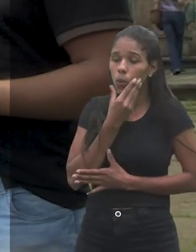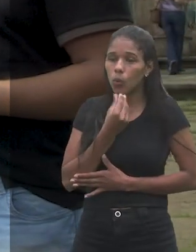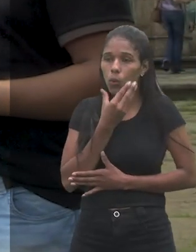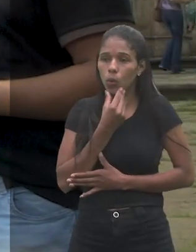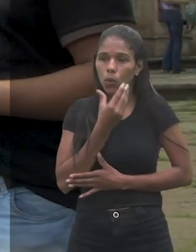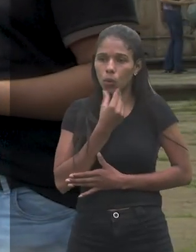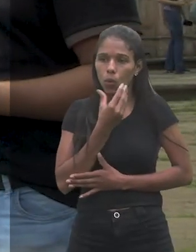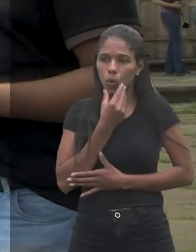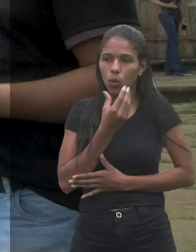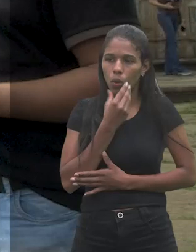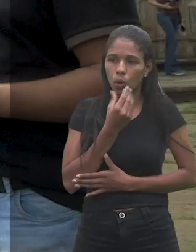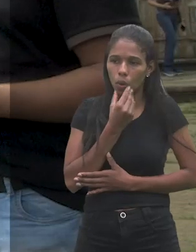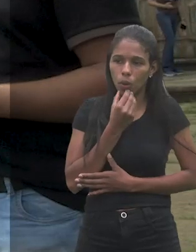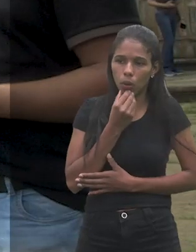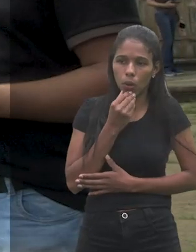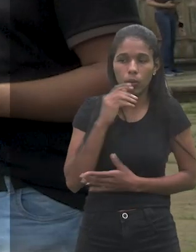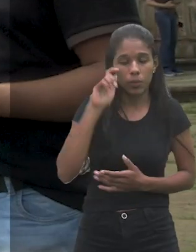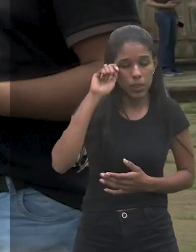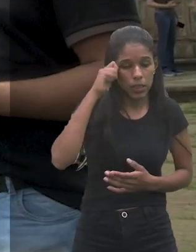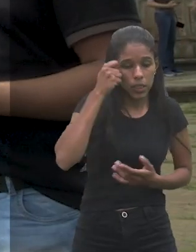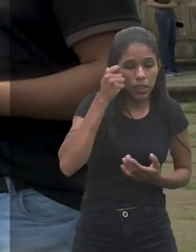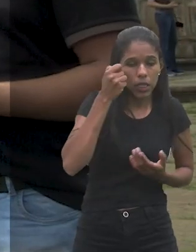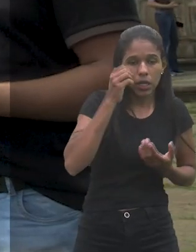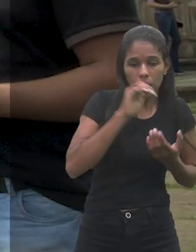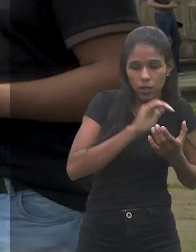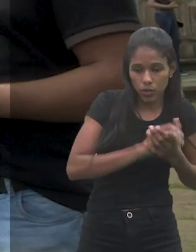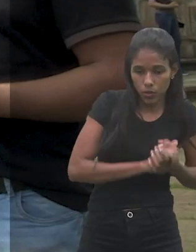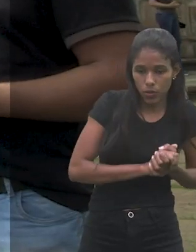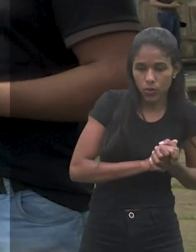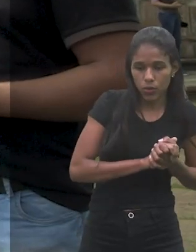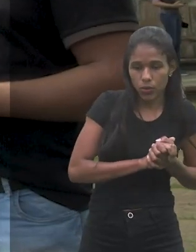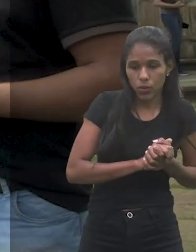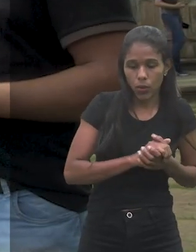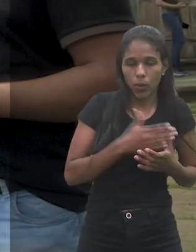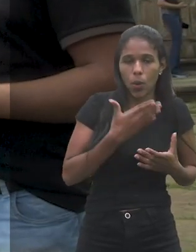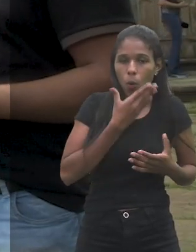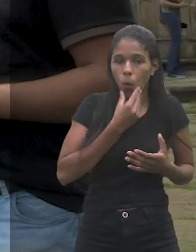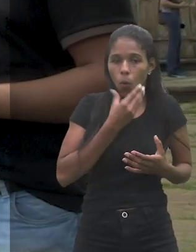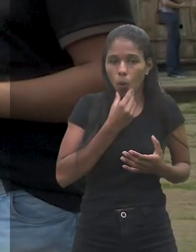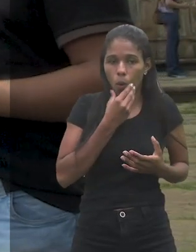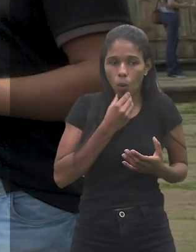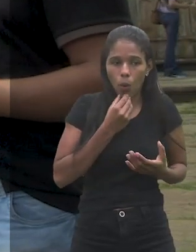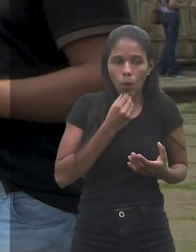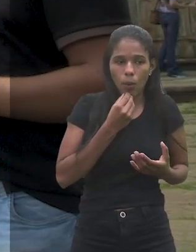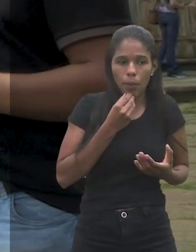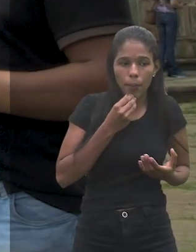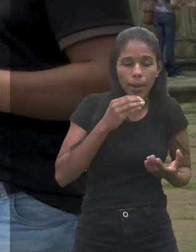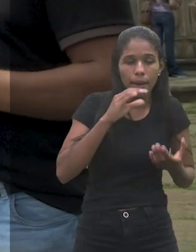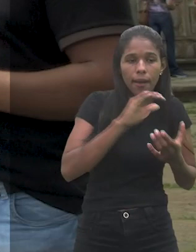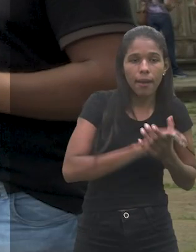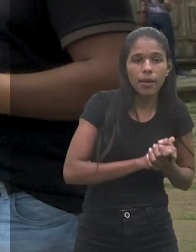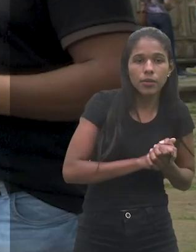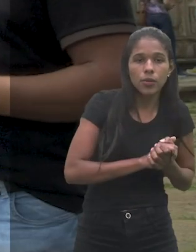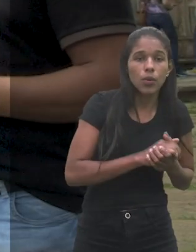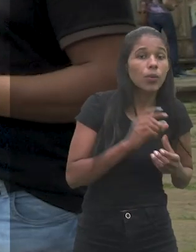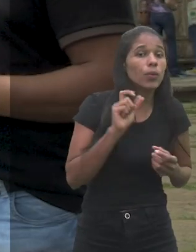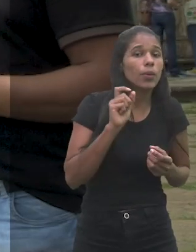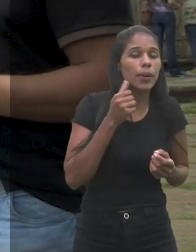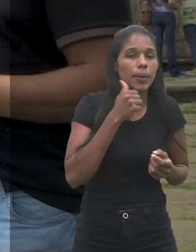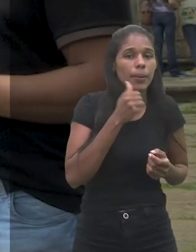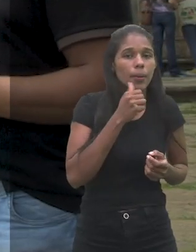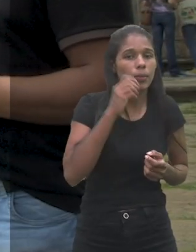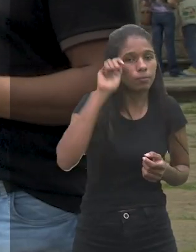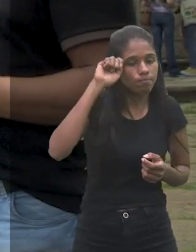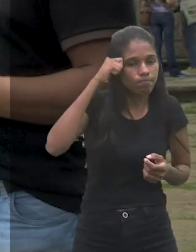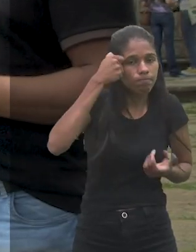Aí ele compra uma escrava para casa, a qual se apaixonou e teve o filho Antônio Francisco Lisboa. Só que o menino precisava ser batizado para ser